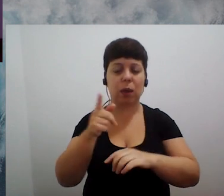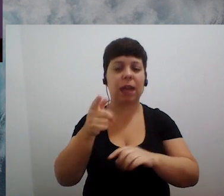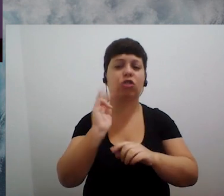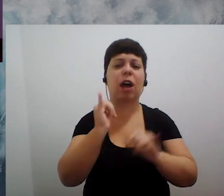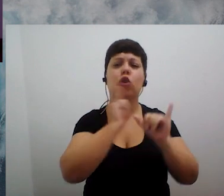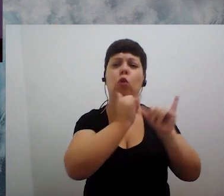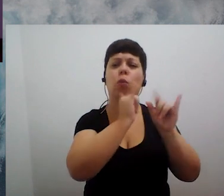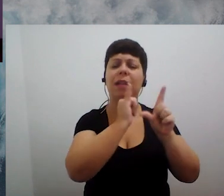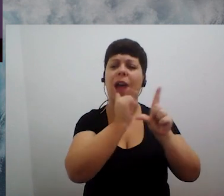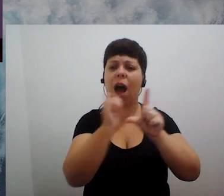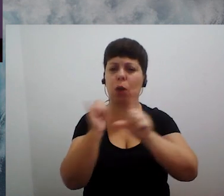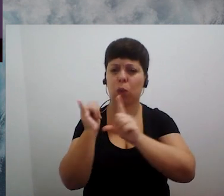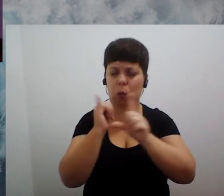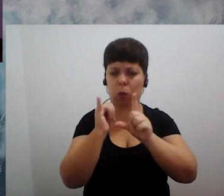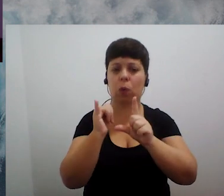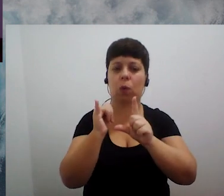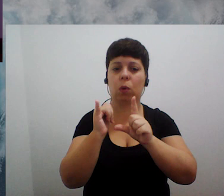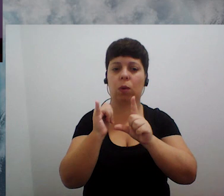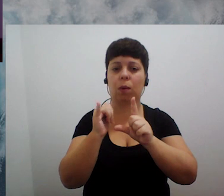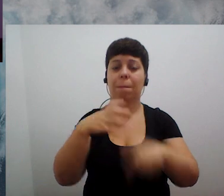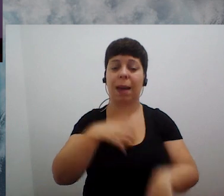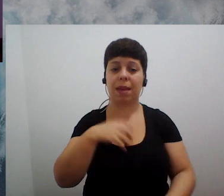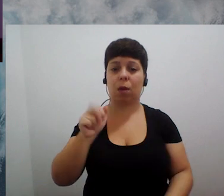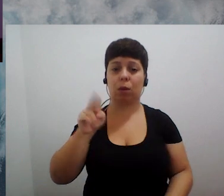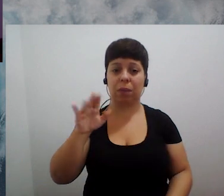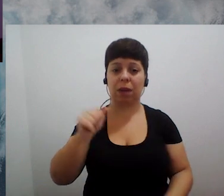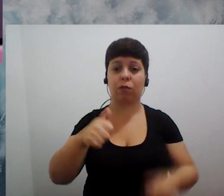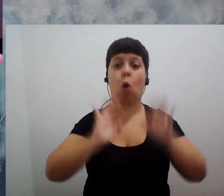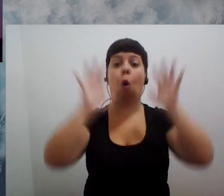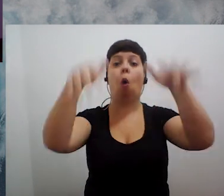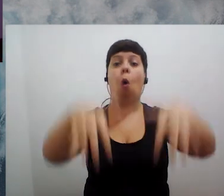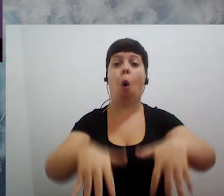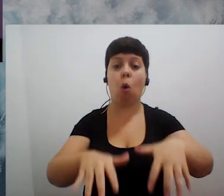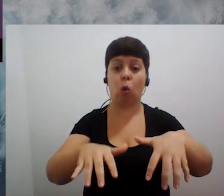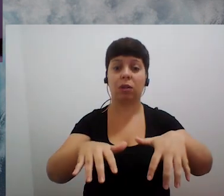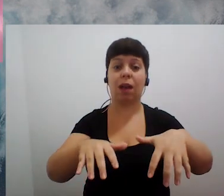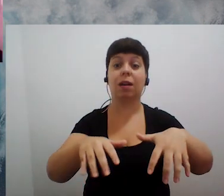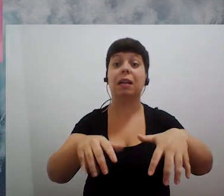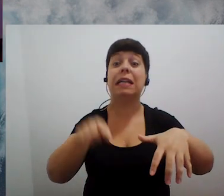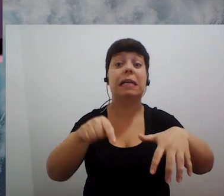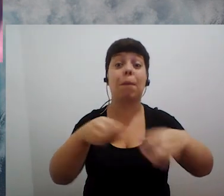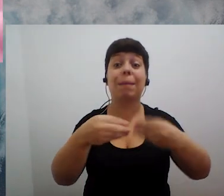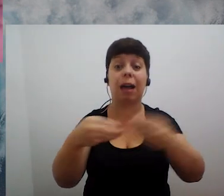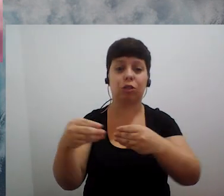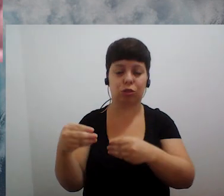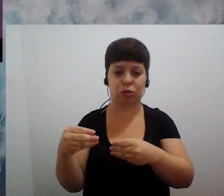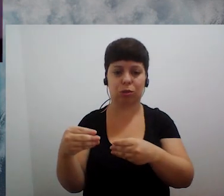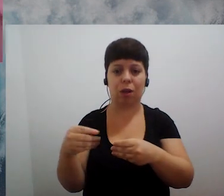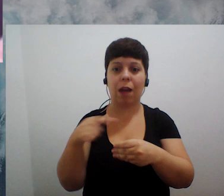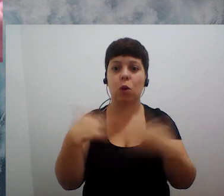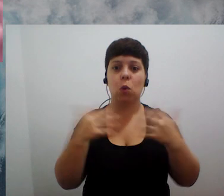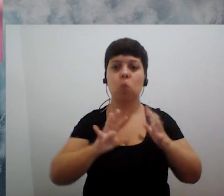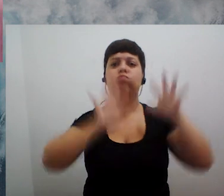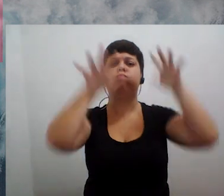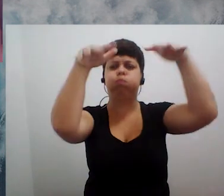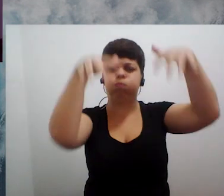documentário Bahia Urbana, e ele postou um vídeo aí de São Conrado falando, nossa, veio uma onda e trouxe um monte de plástico. Ele falou, nossa, um tsunami de plástico. Aí eu me liguei,